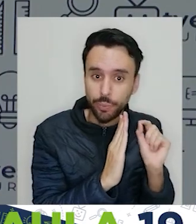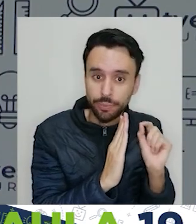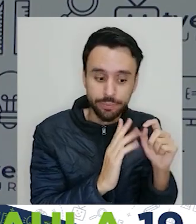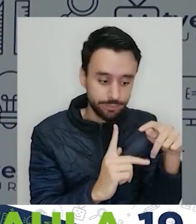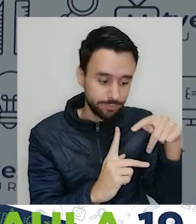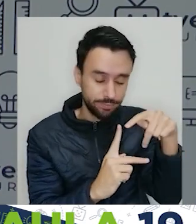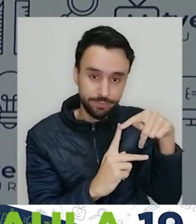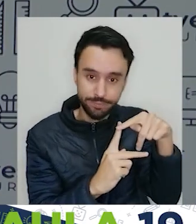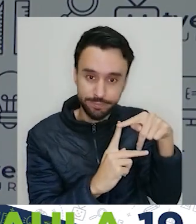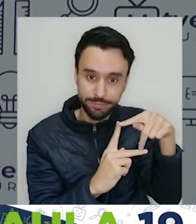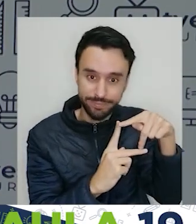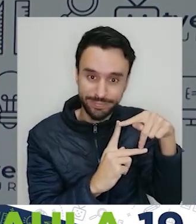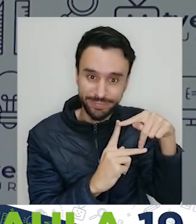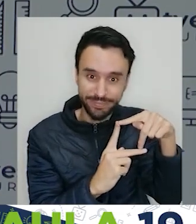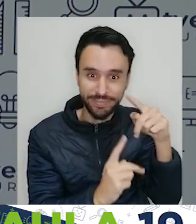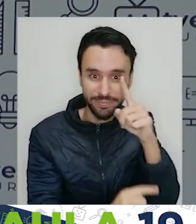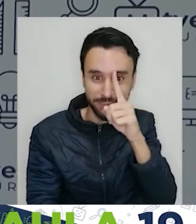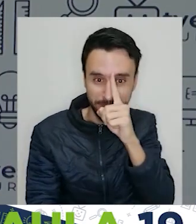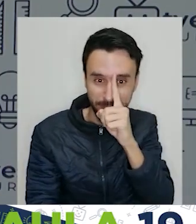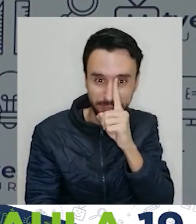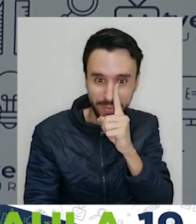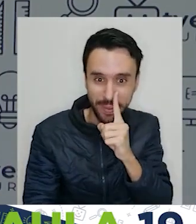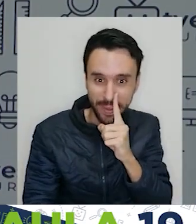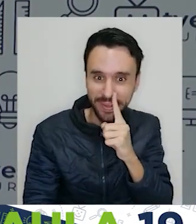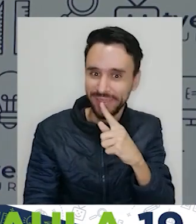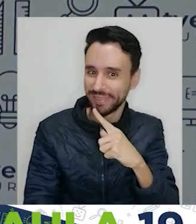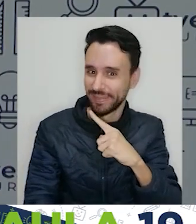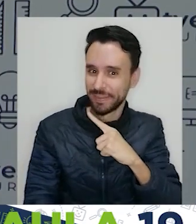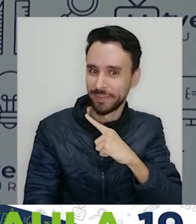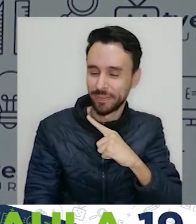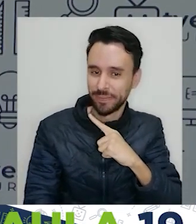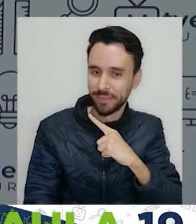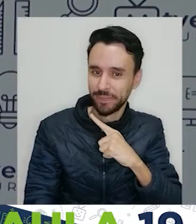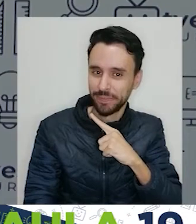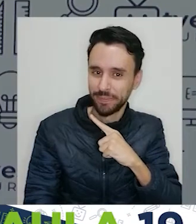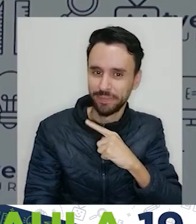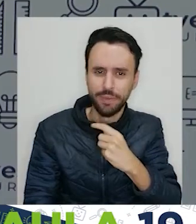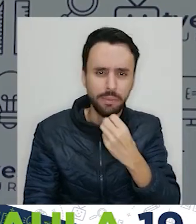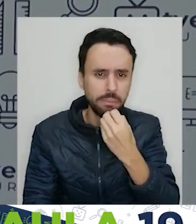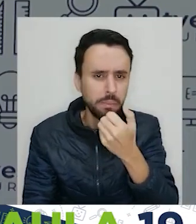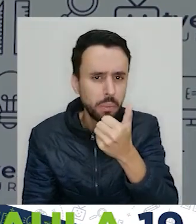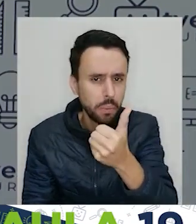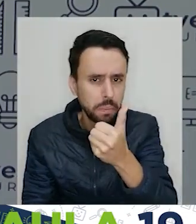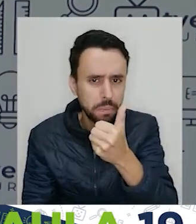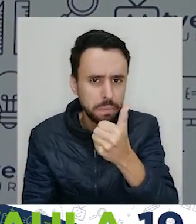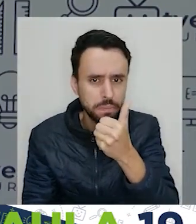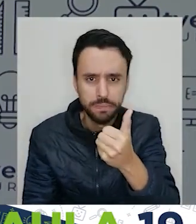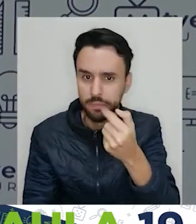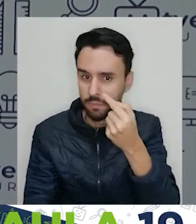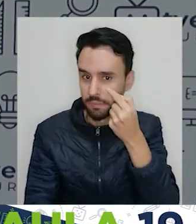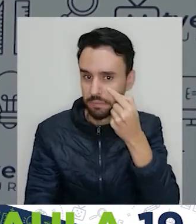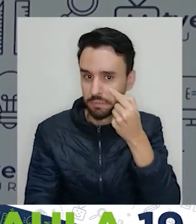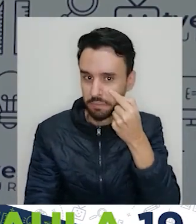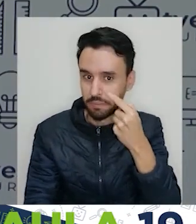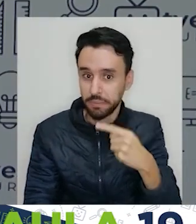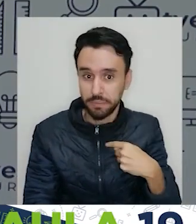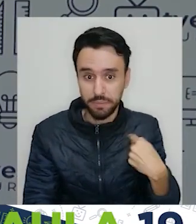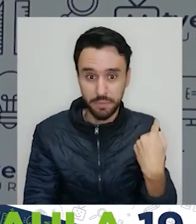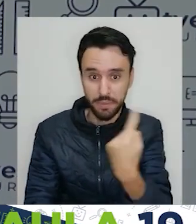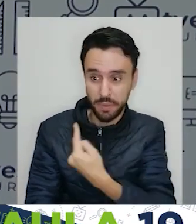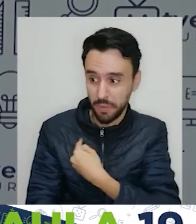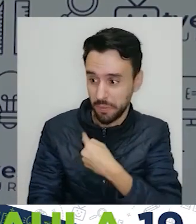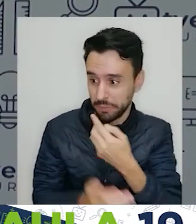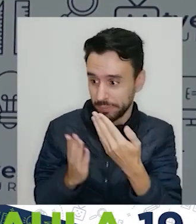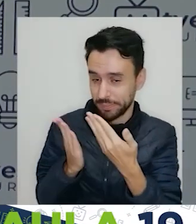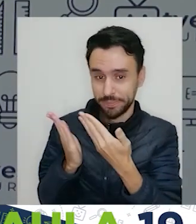quadrado amarelo. Muito bem! Vejam aqui junto comigo, aqui na nossa